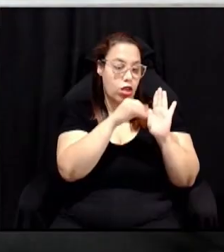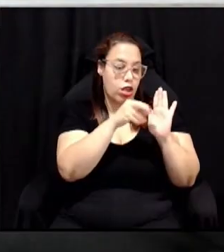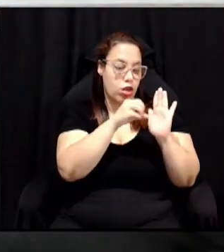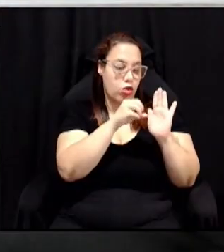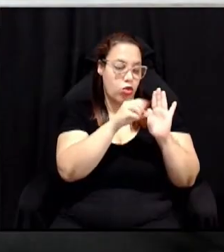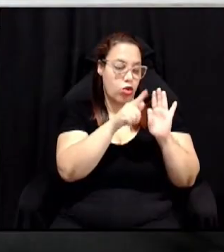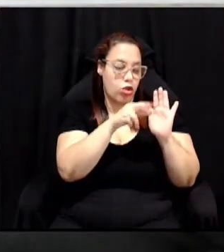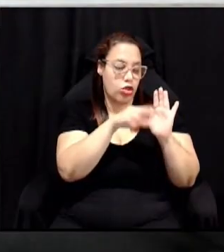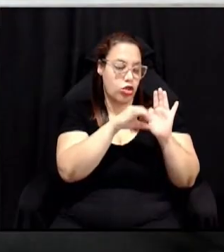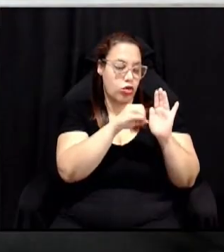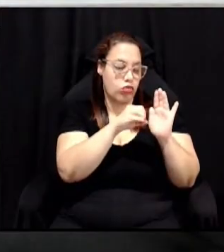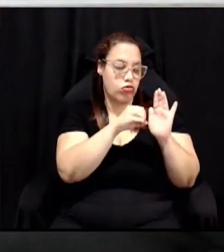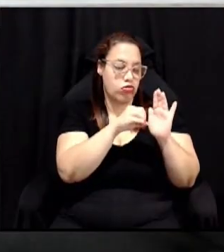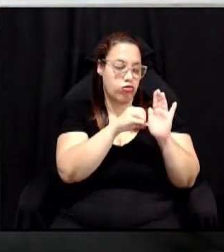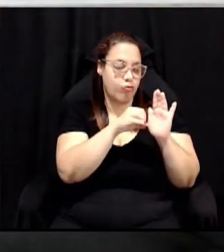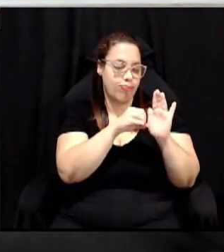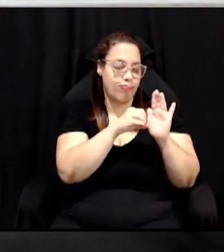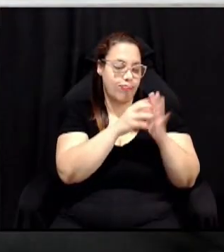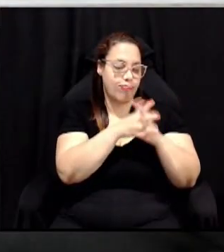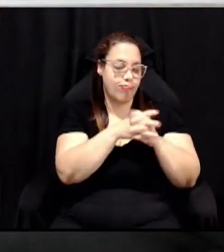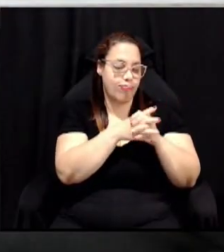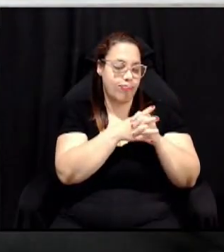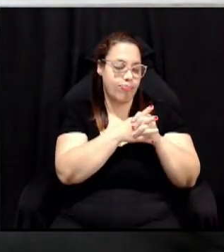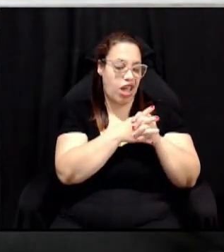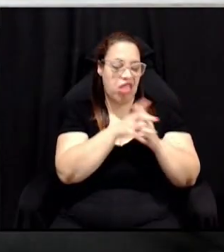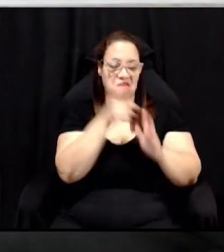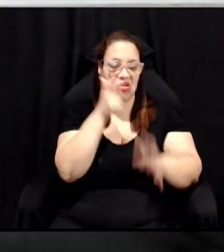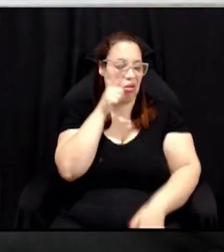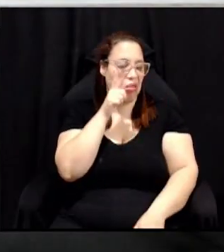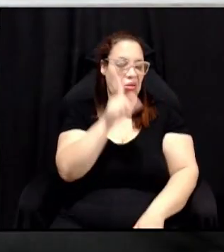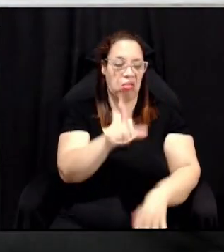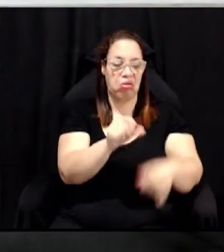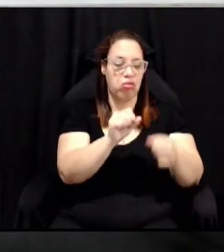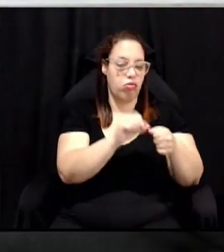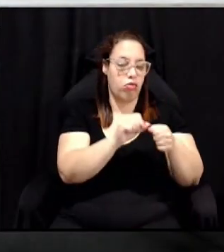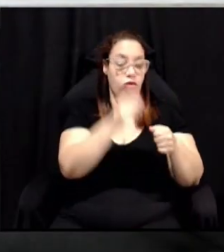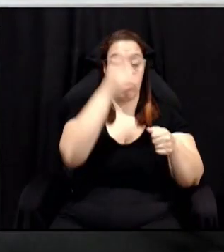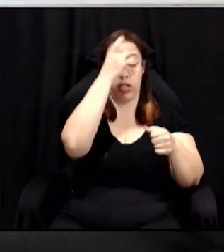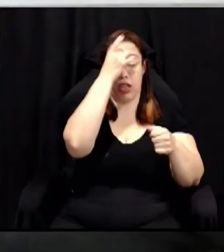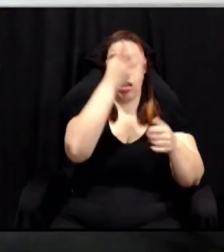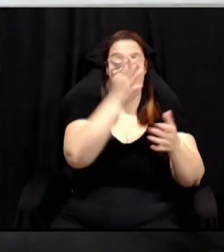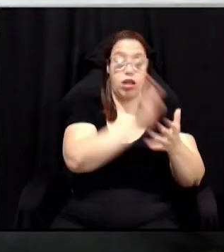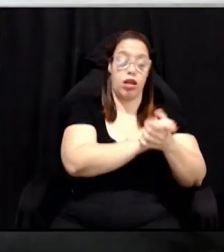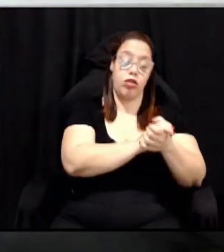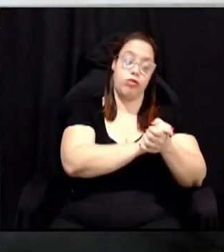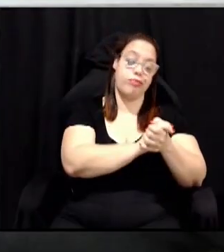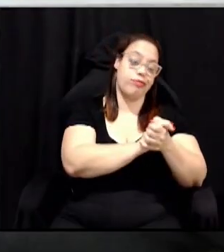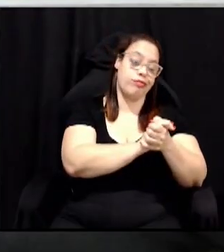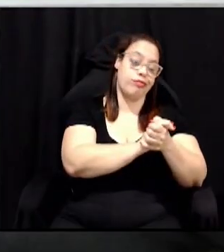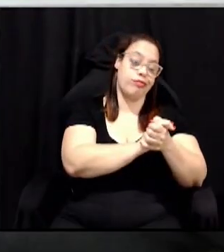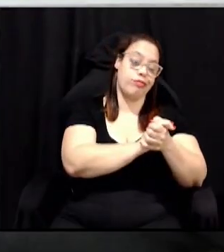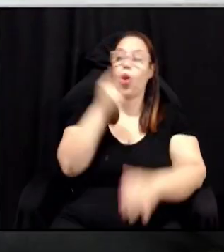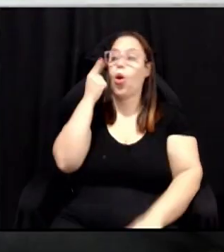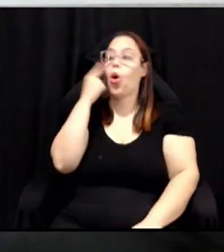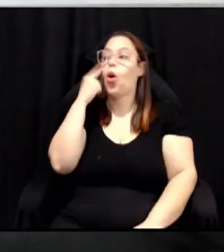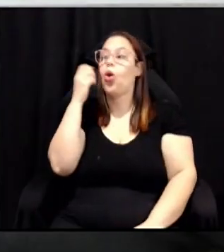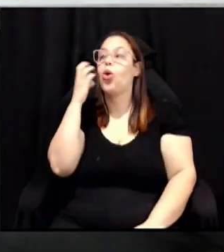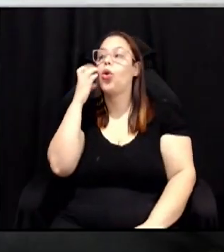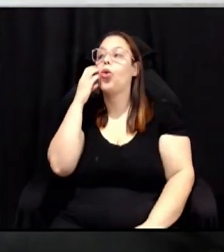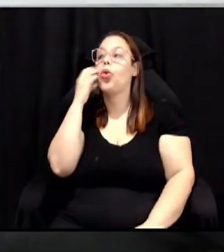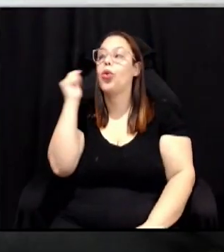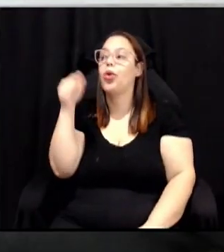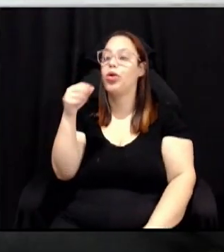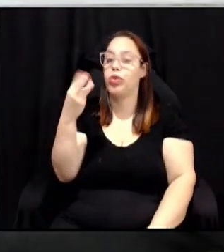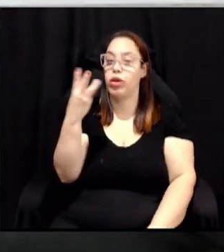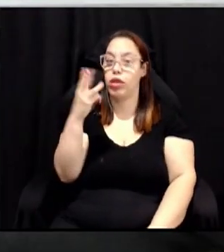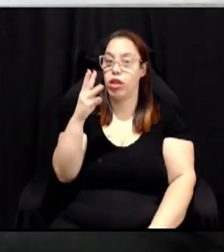pessoas não conseguem fazer com tanta facilidade? Olha, André, eu listo aqui 3 problemas